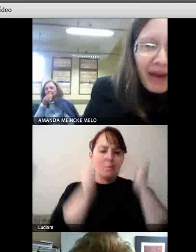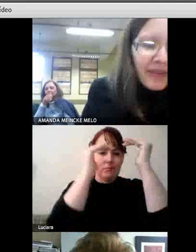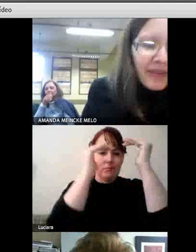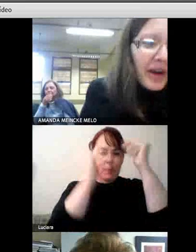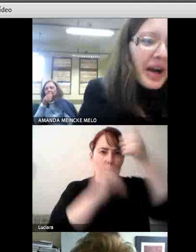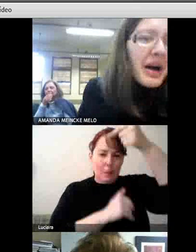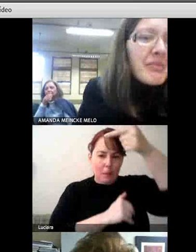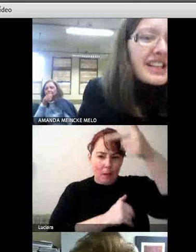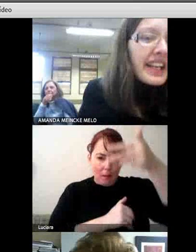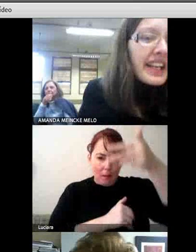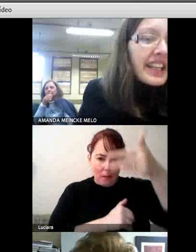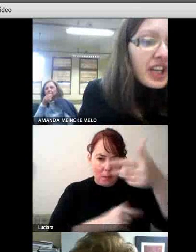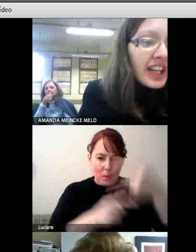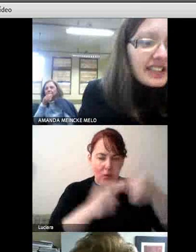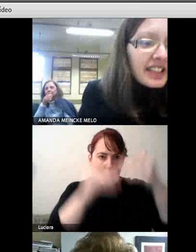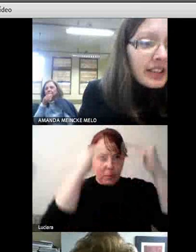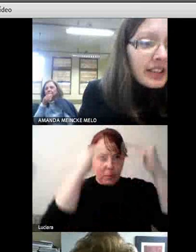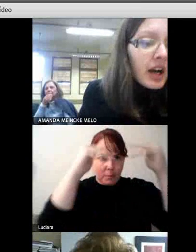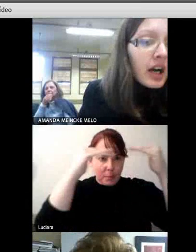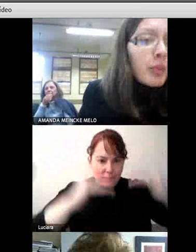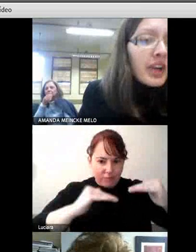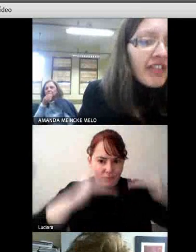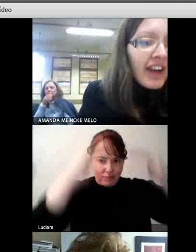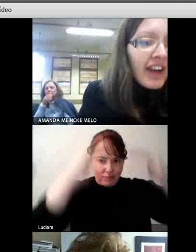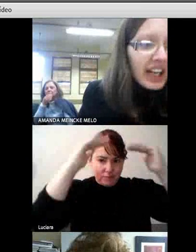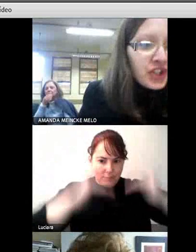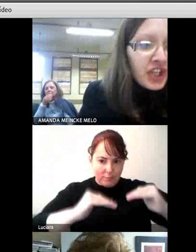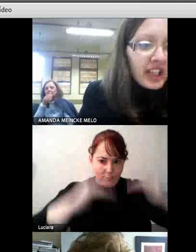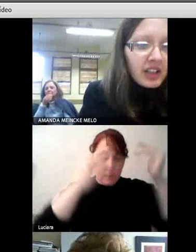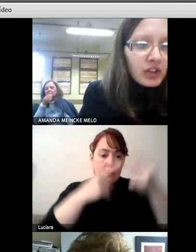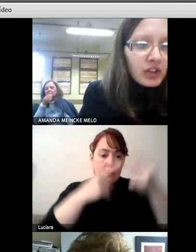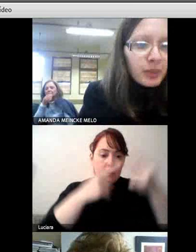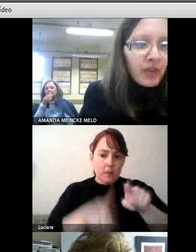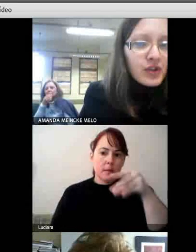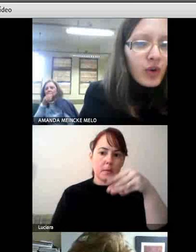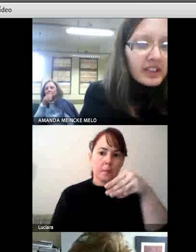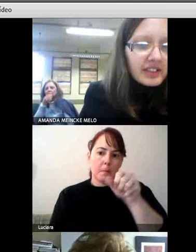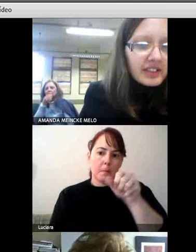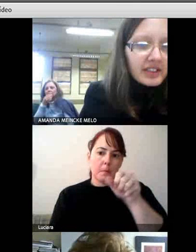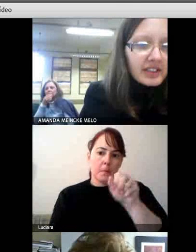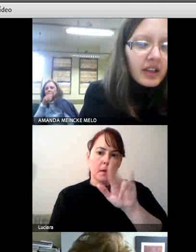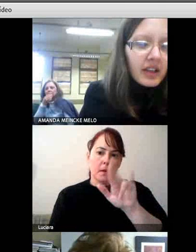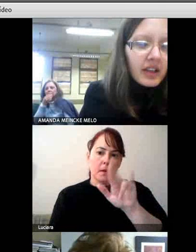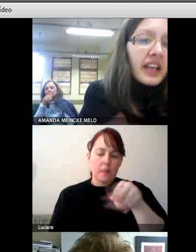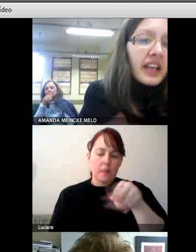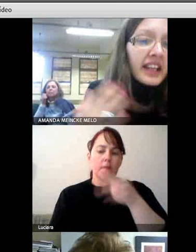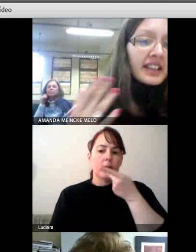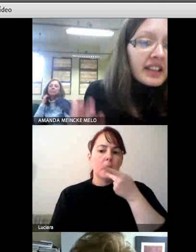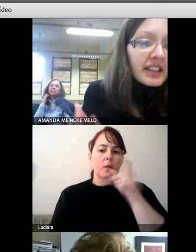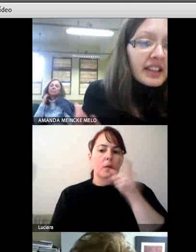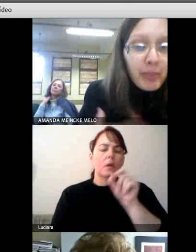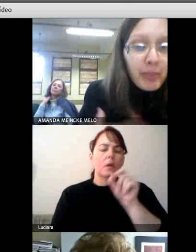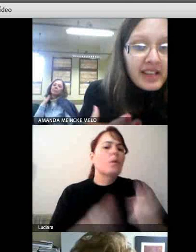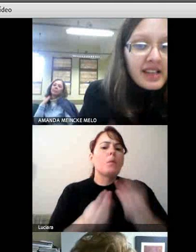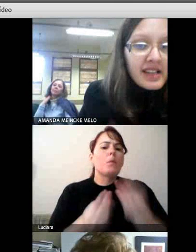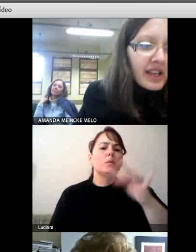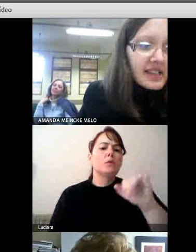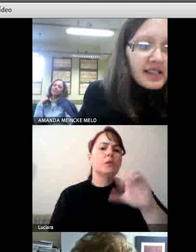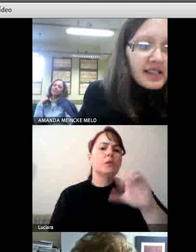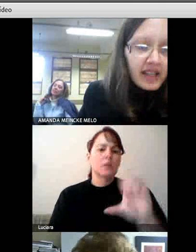Então, é a educação Mas que fez Mas Maria isso. Indica assim, como essa levar as TICs aos que professores tá, que ainda